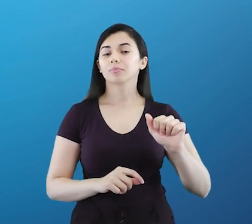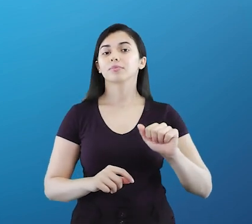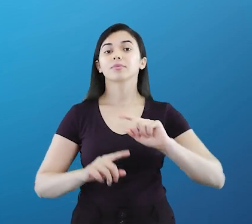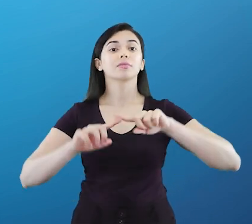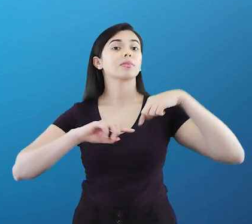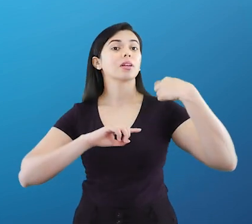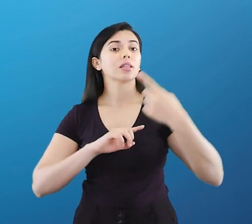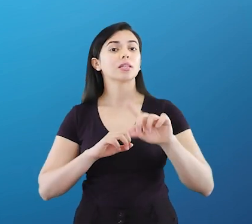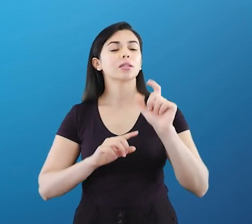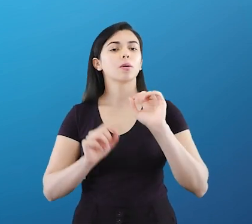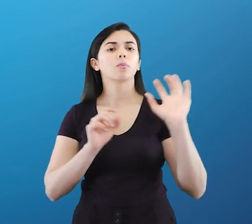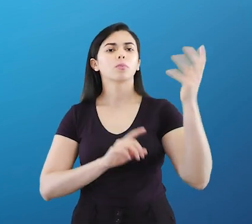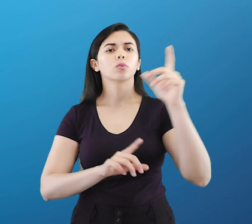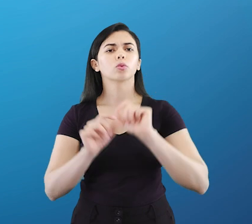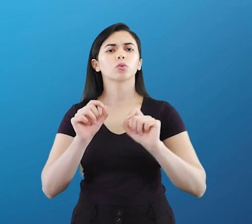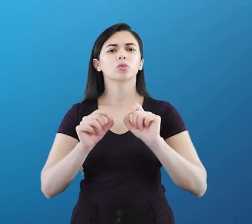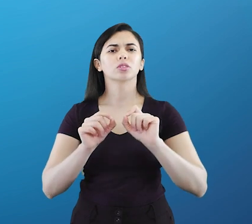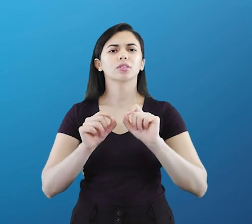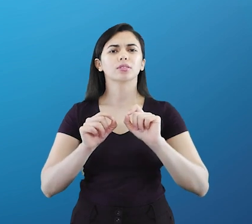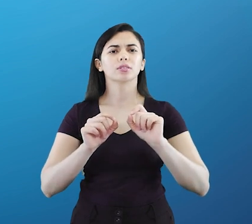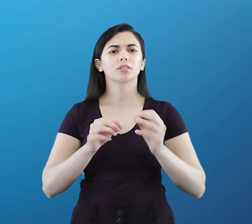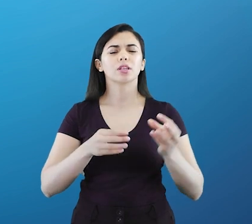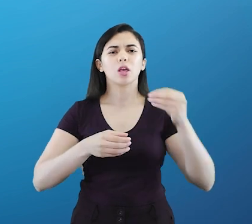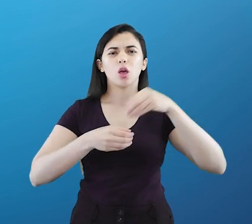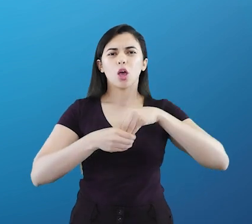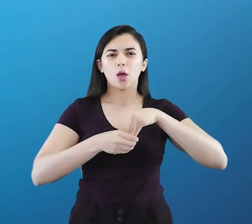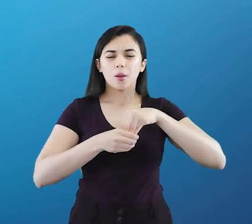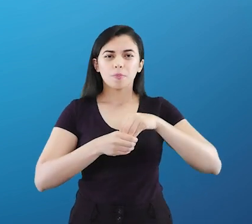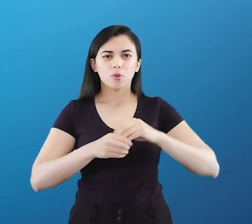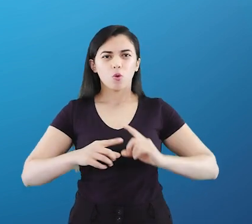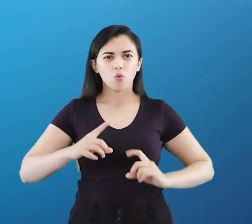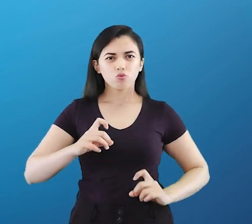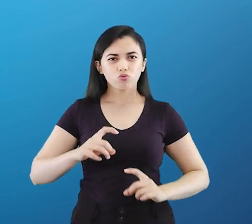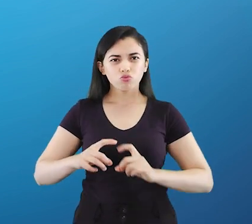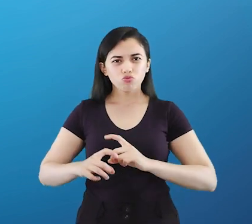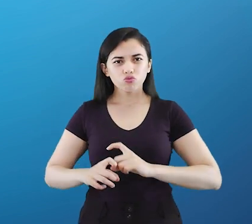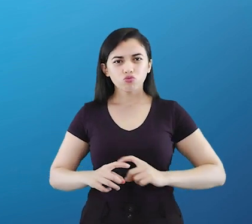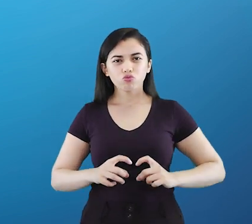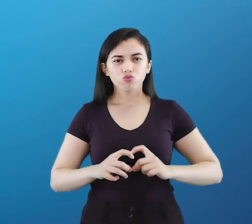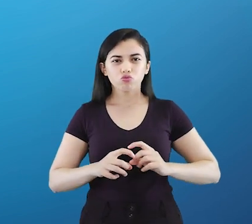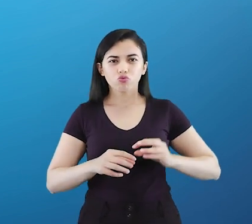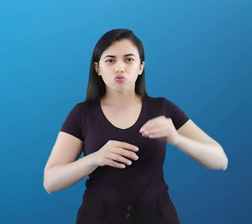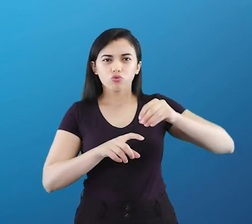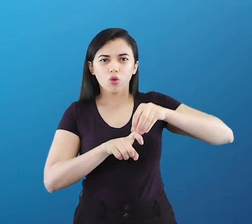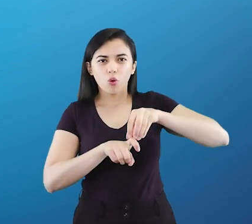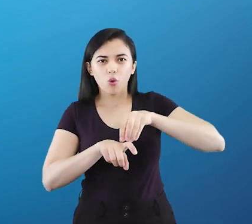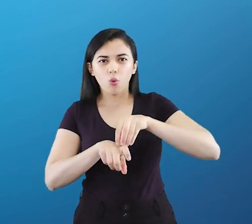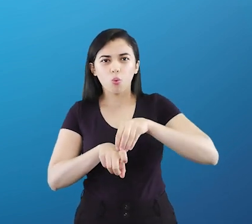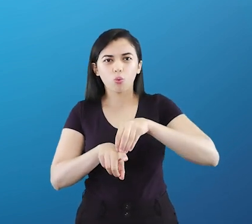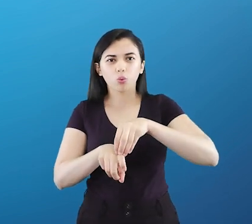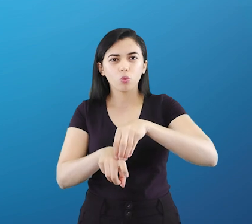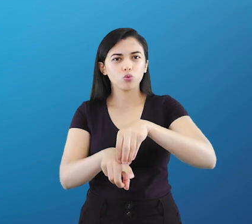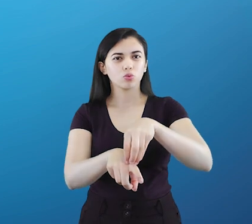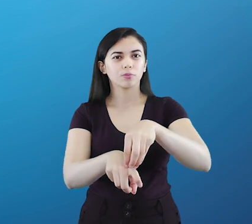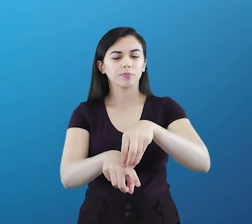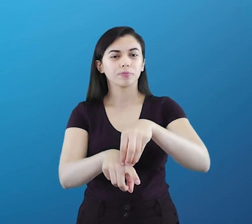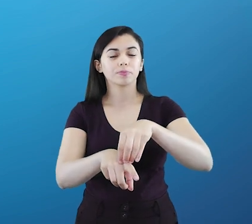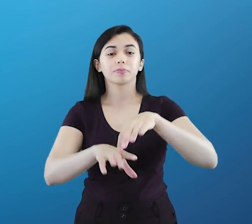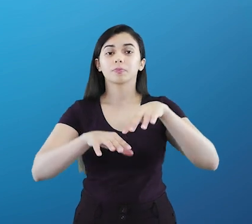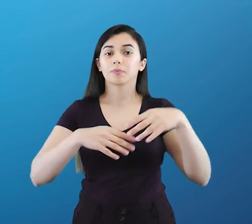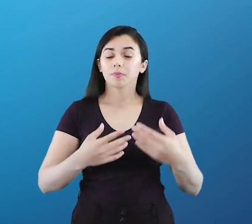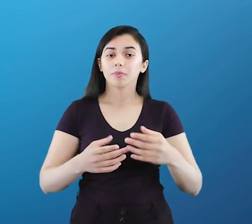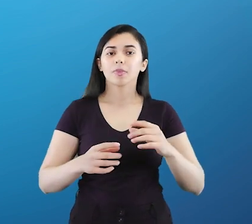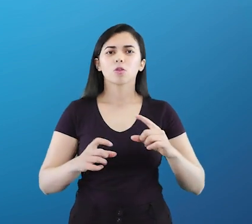depois vai ser inserido em um caramujo, ou seja, ele invade um caramujo que é um hospedeiro intermediário. A